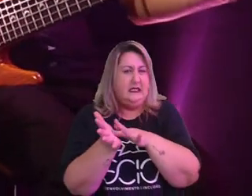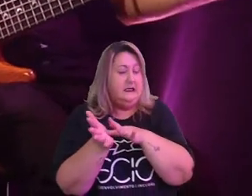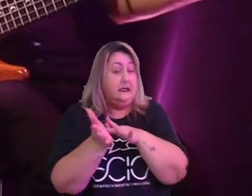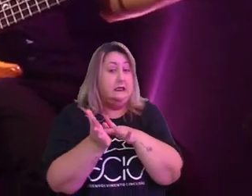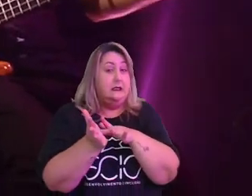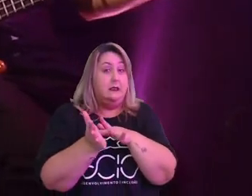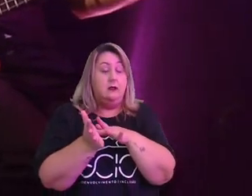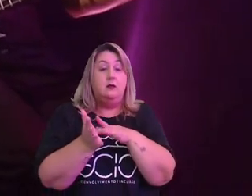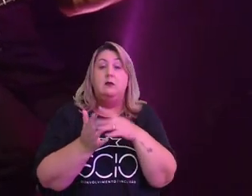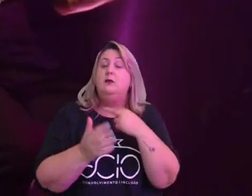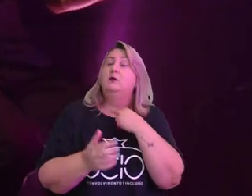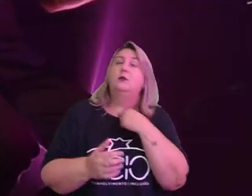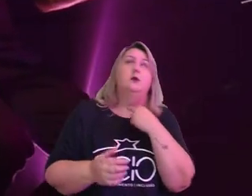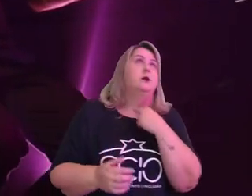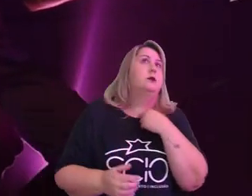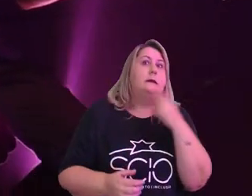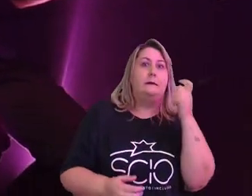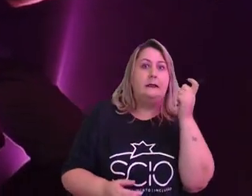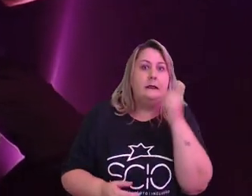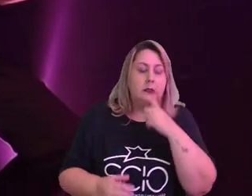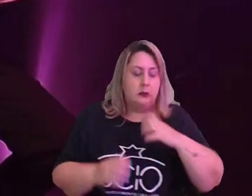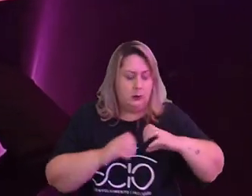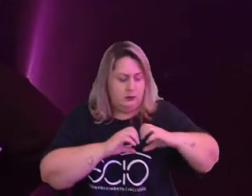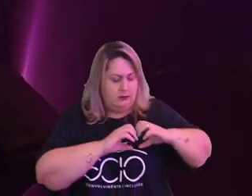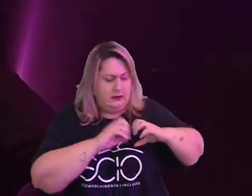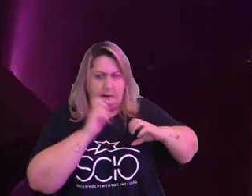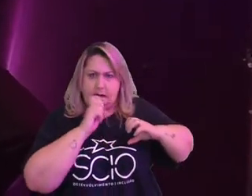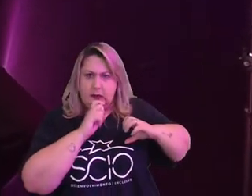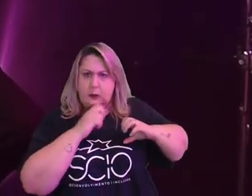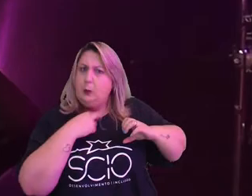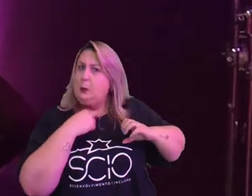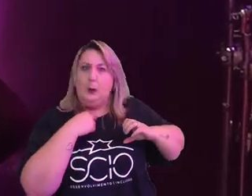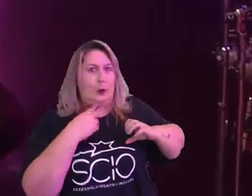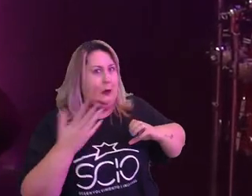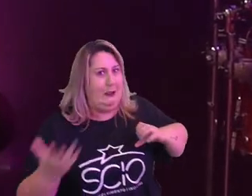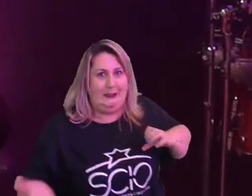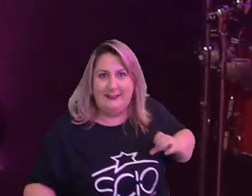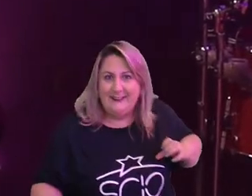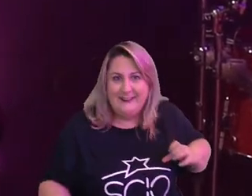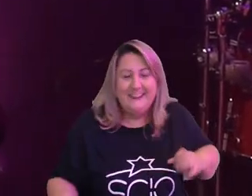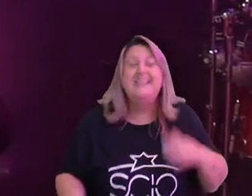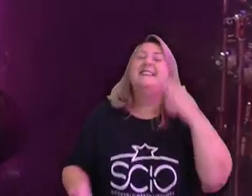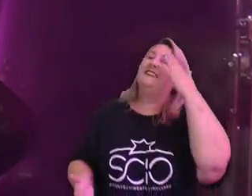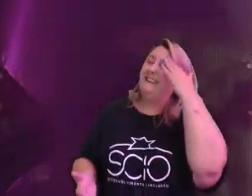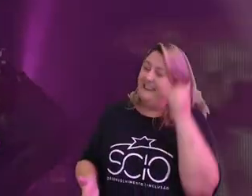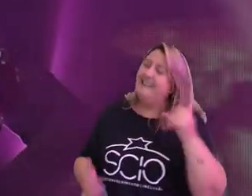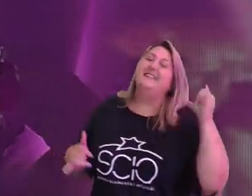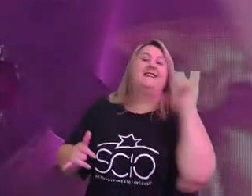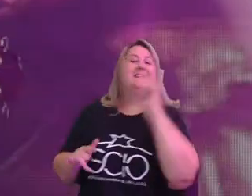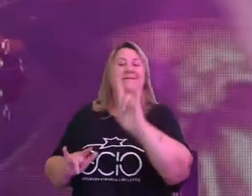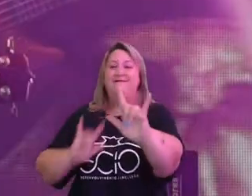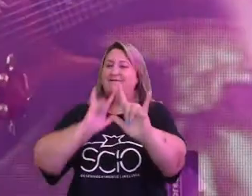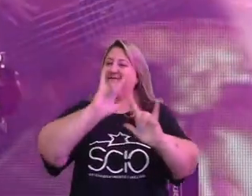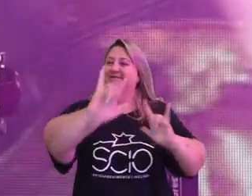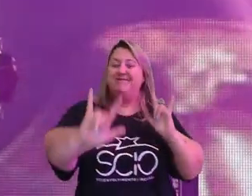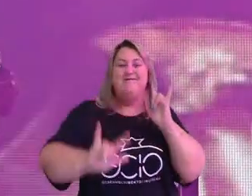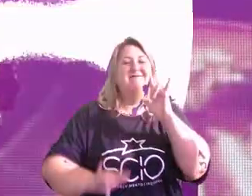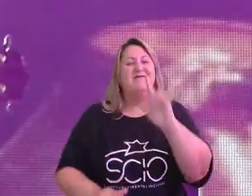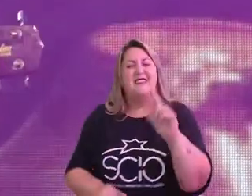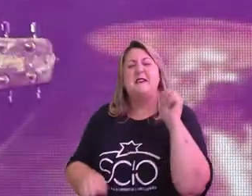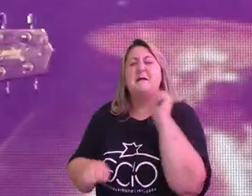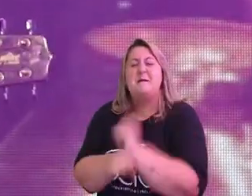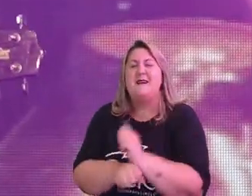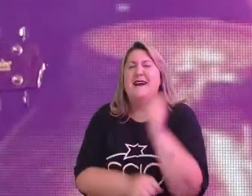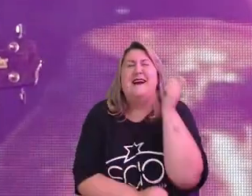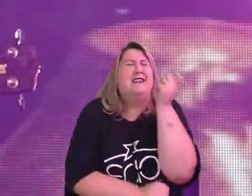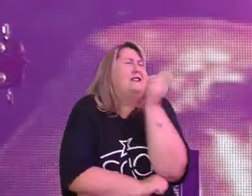fingindo, se eu não posso enganar meu coração? Eu sei que te amo, chega